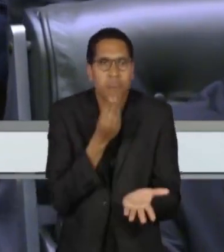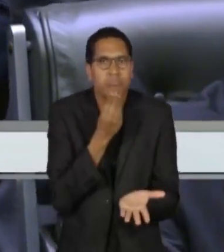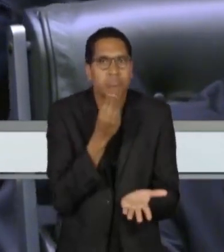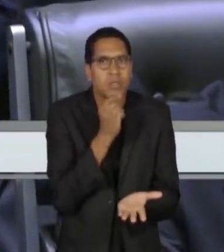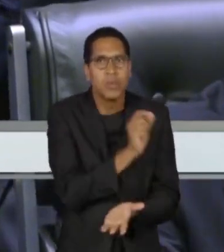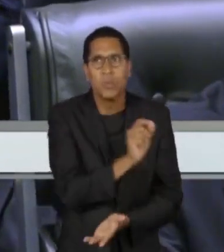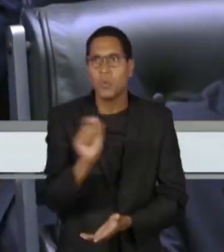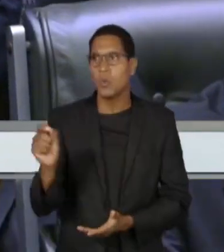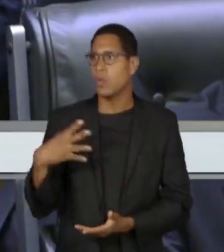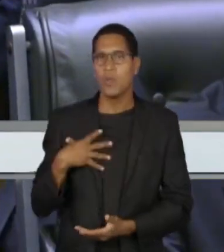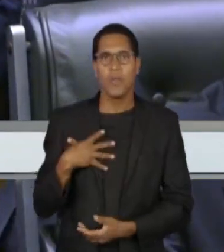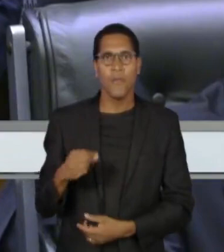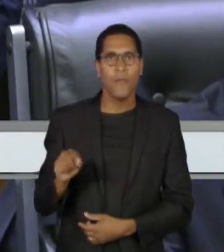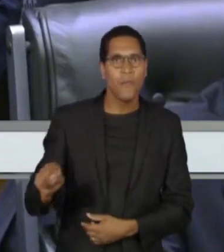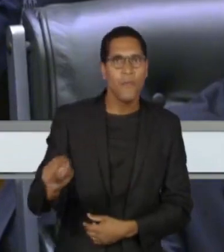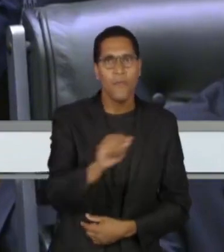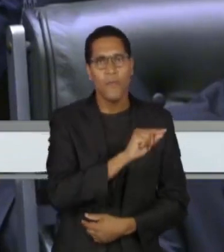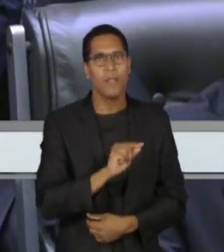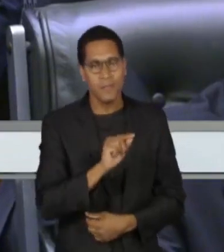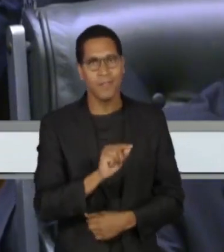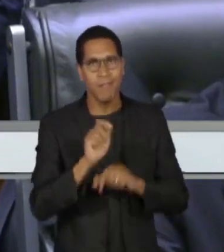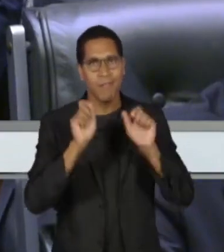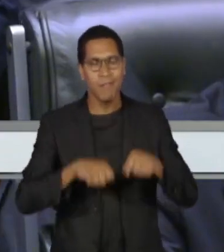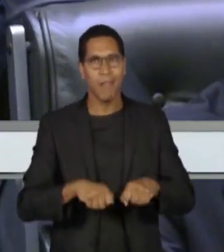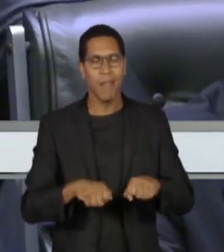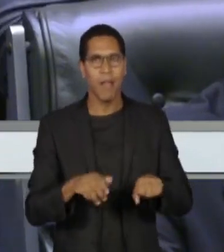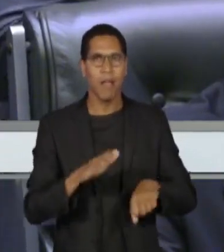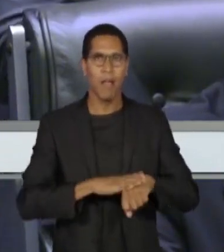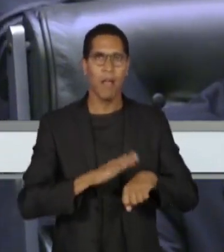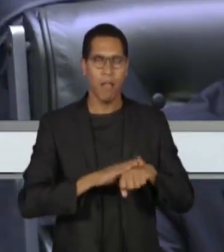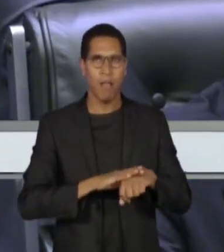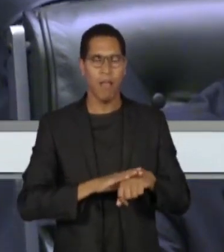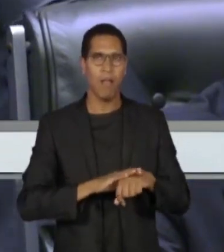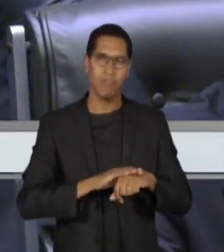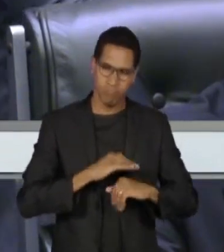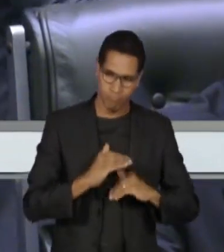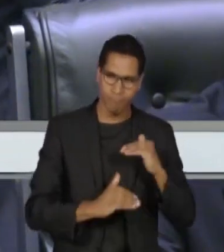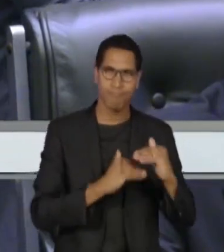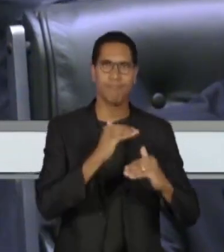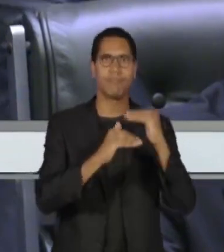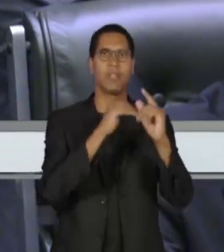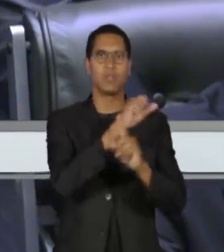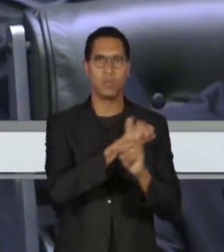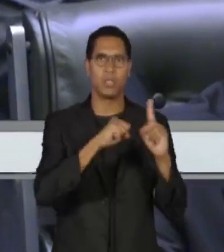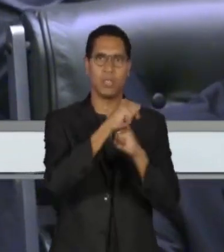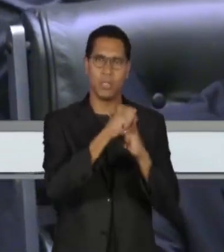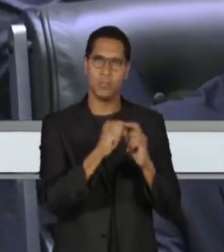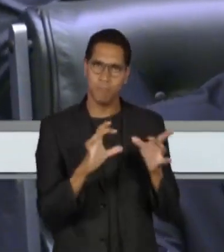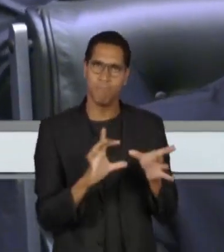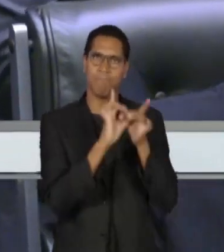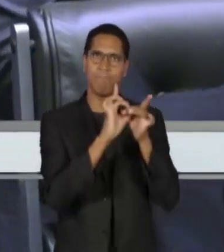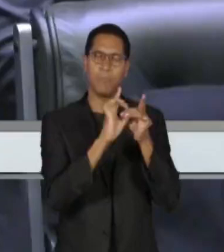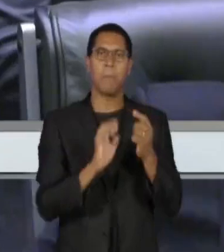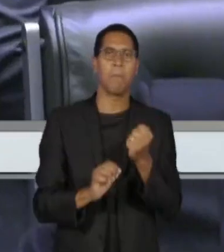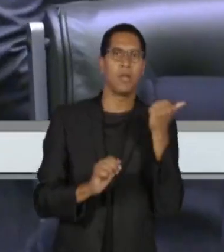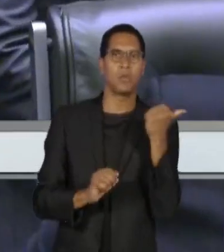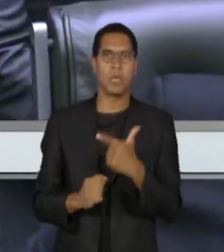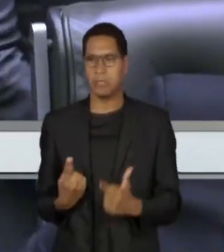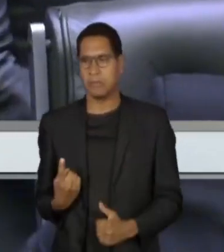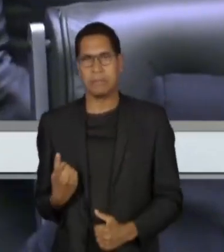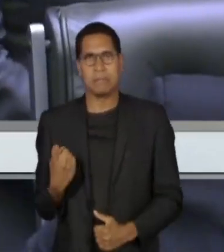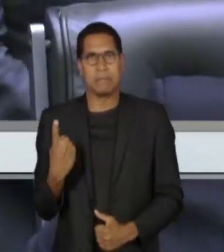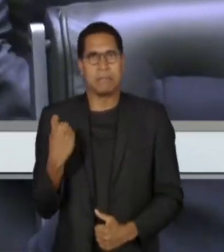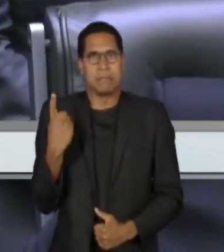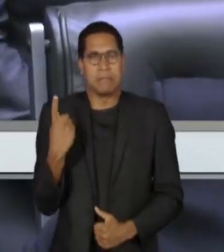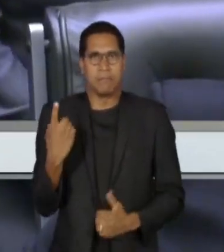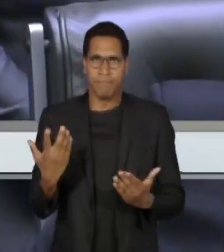filhas em que a solidariedade ativa seja mais forte que o individualismo cego. O